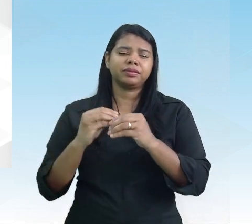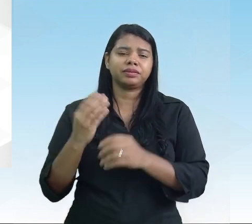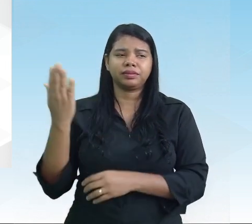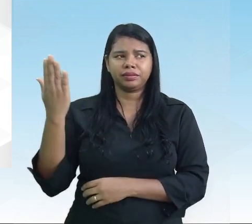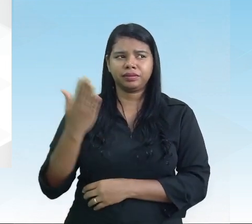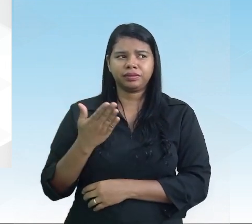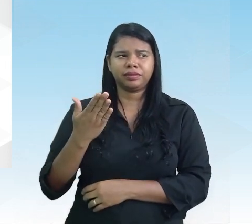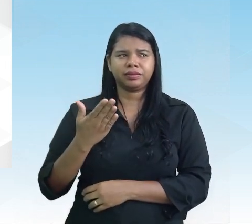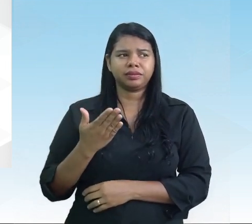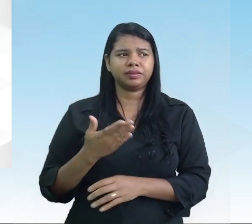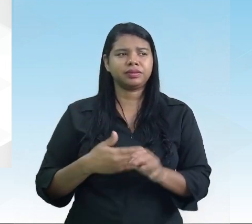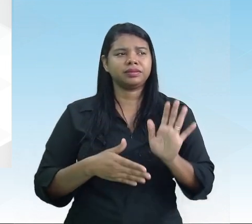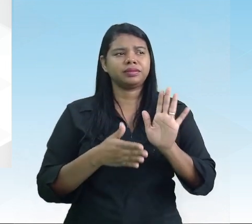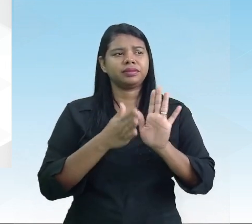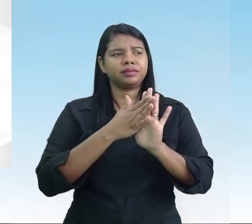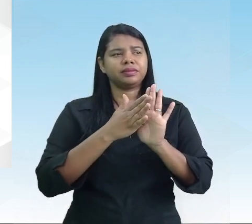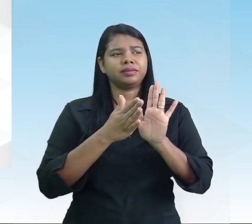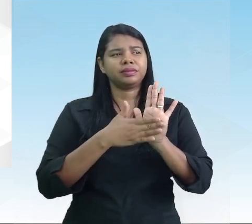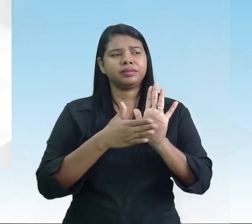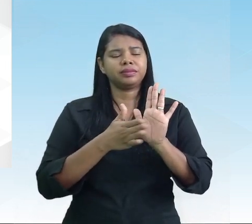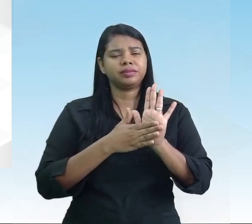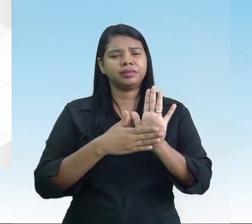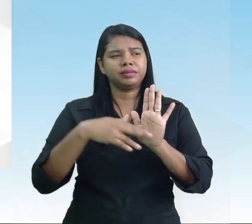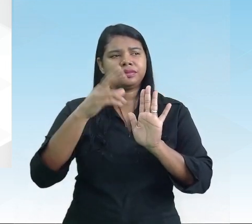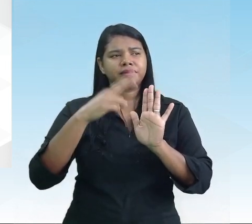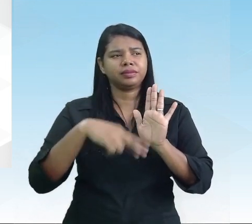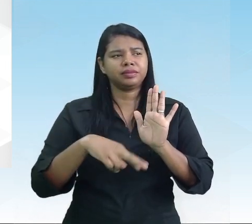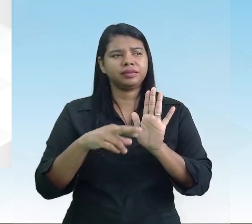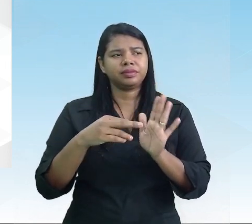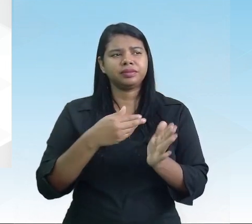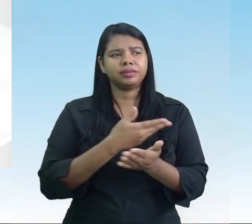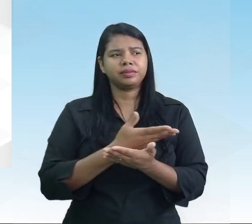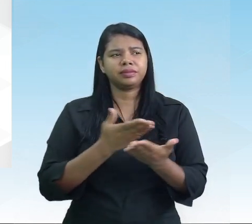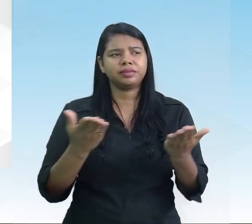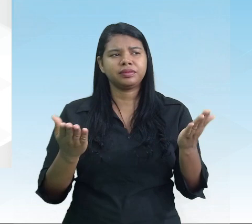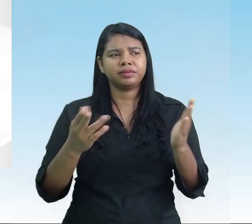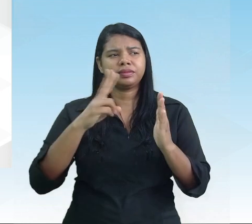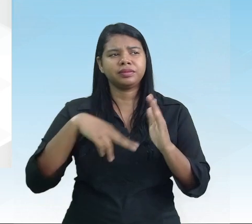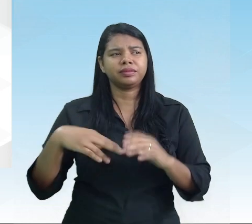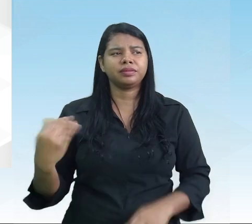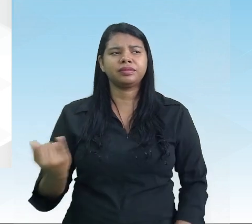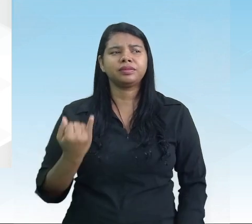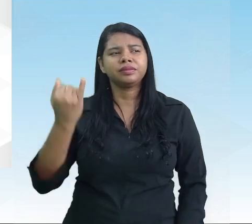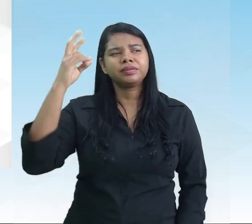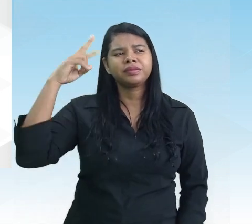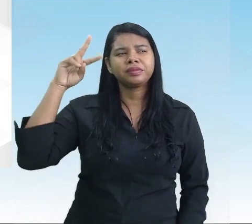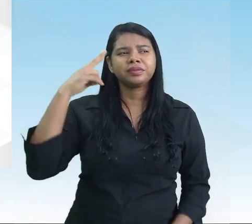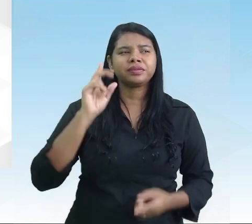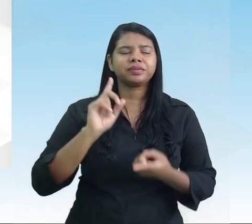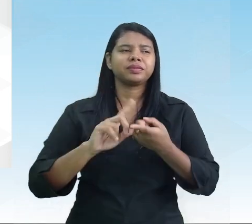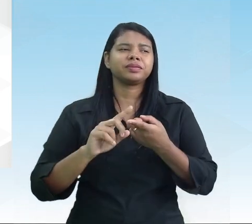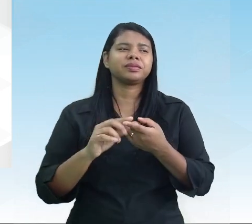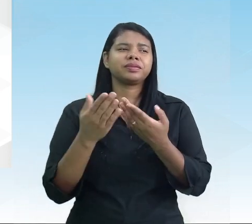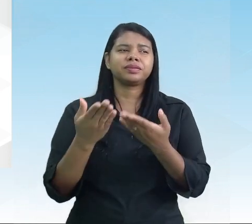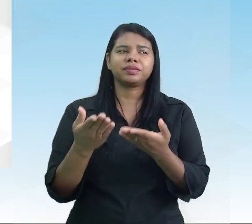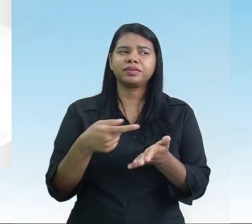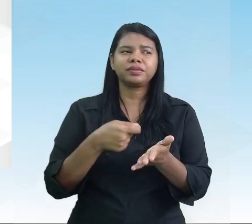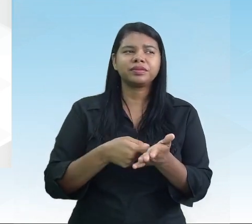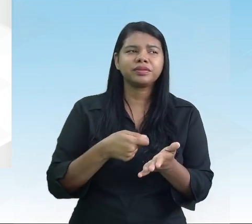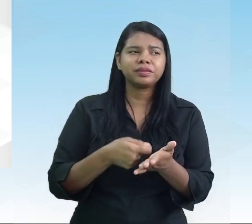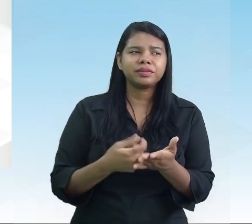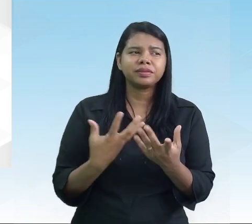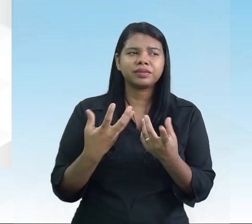contestação. Proposição sustentada e defendida ao público. É importante lembrar que você não é obrigado a